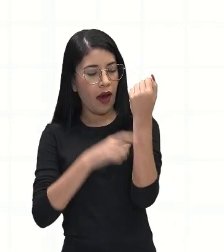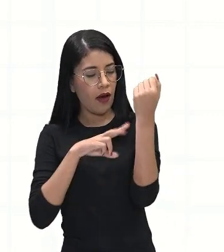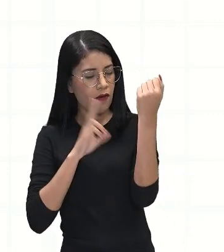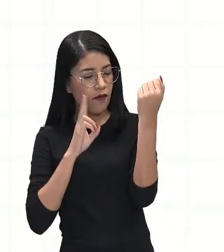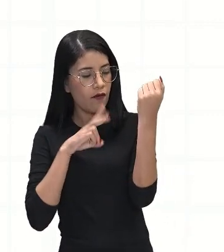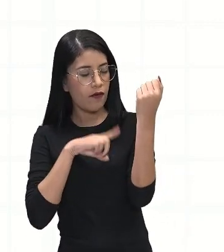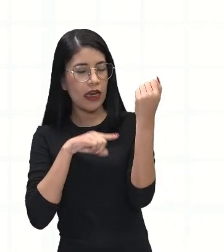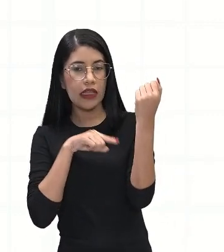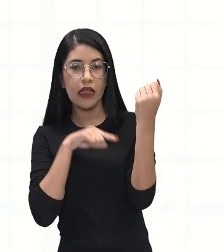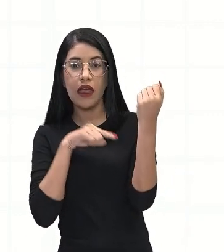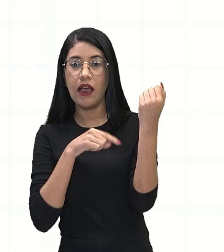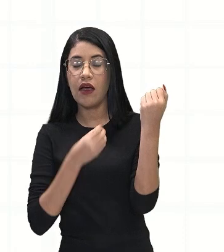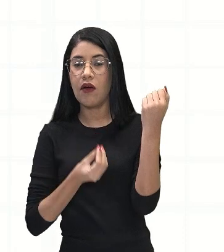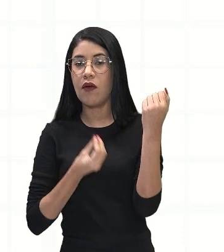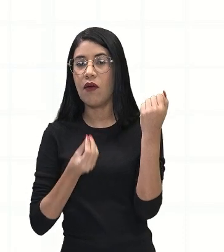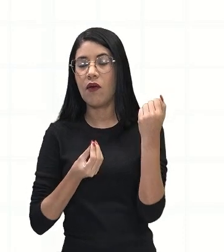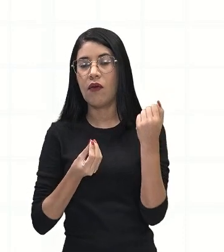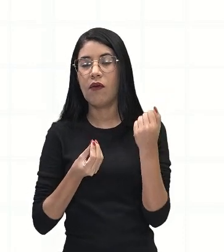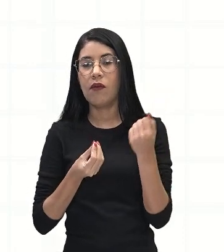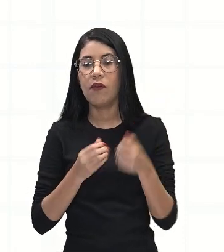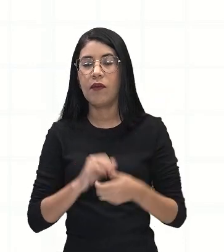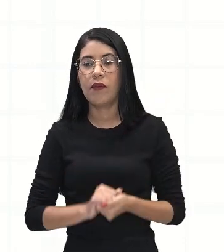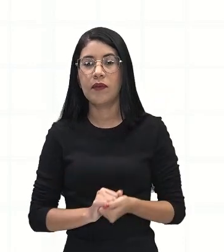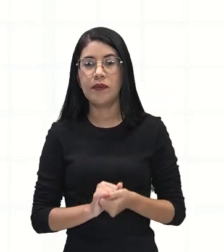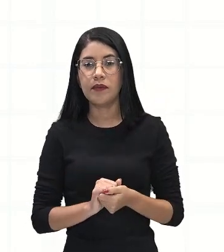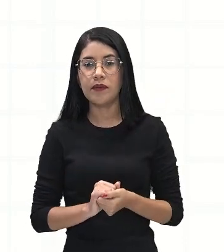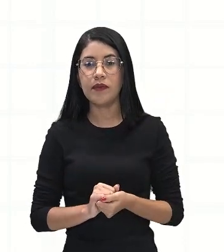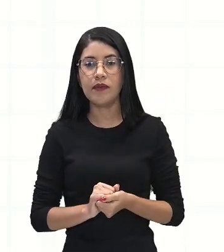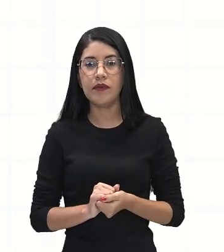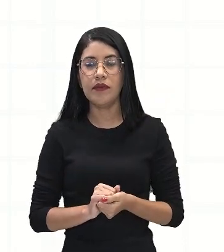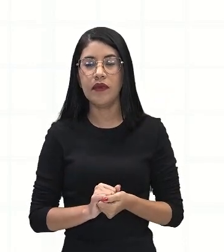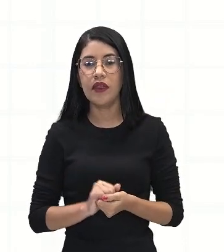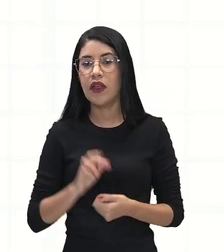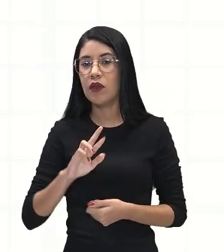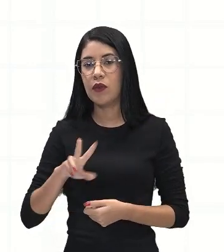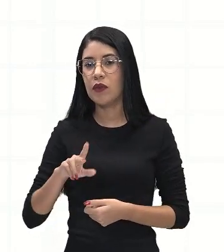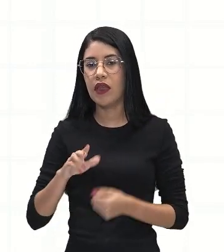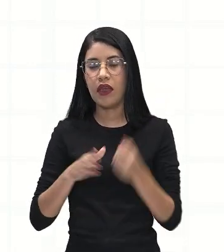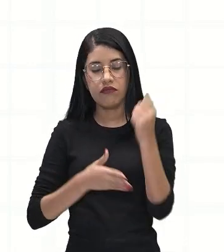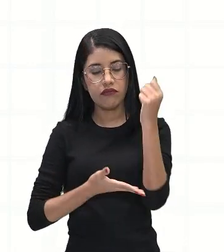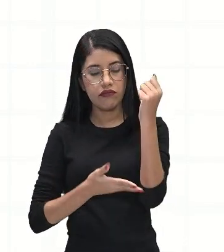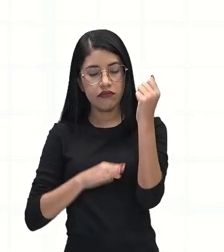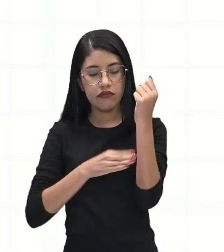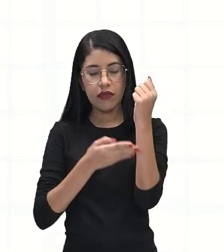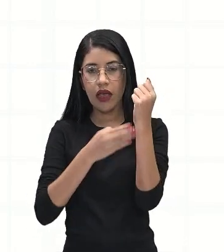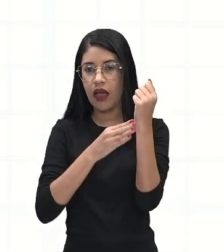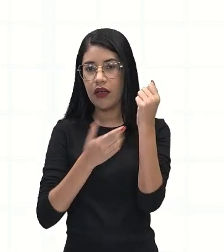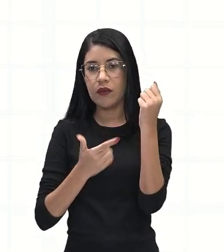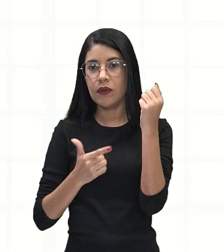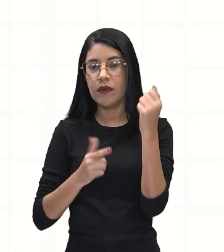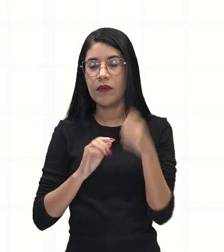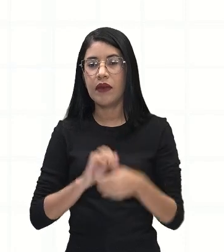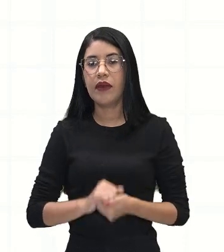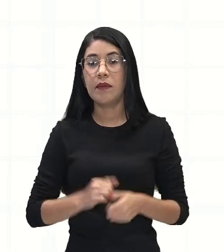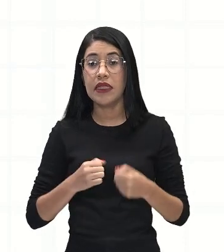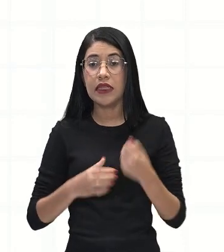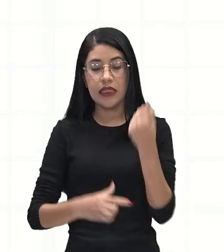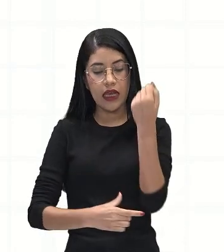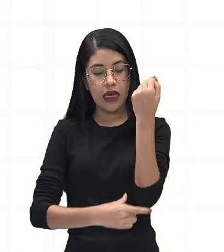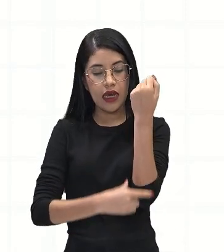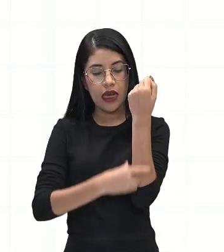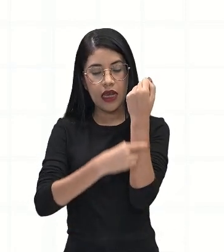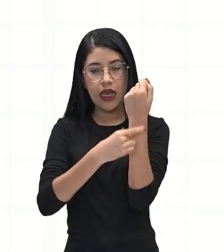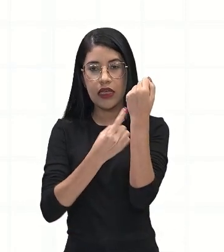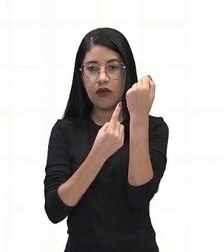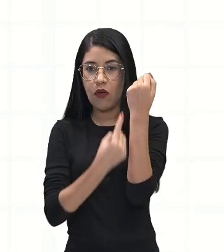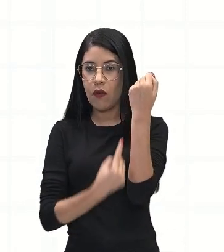coluna vertebral ela é vista de frente, ela já não apresenta curvatura nenhuma. Essa coluna ela vai ser reta,